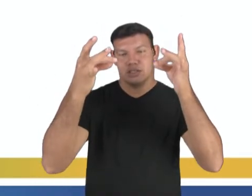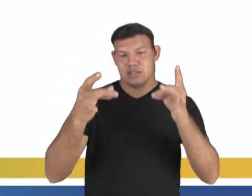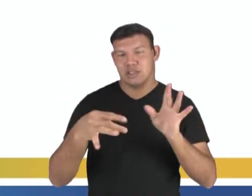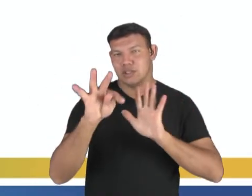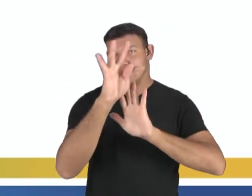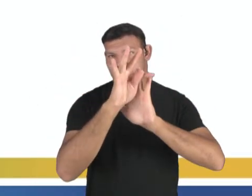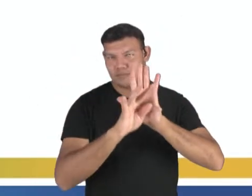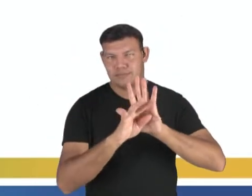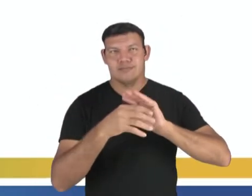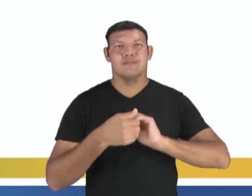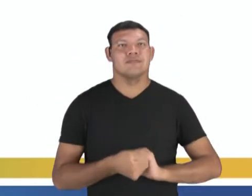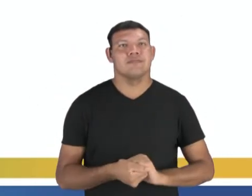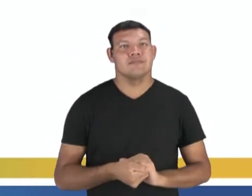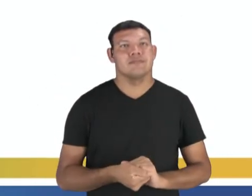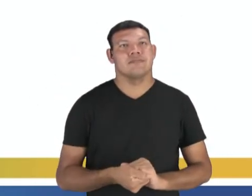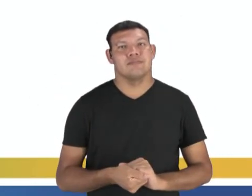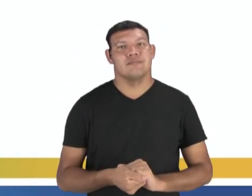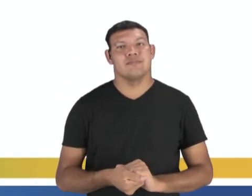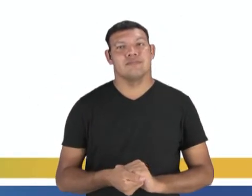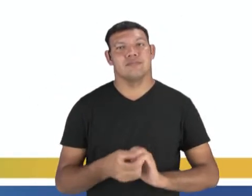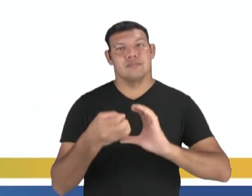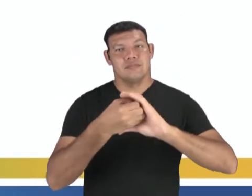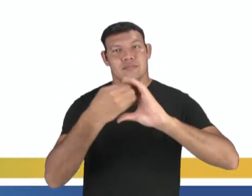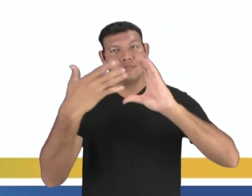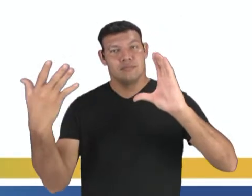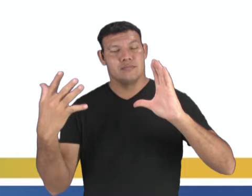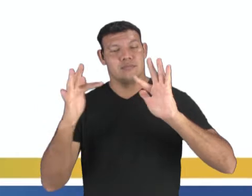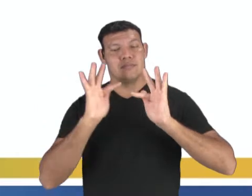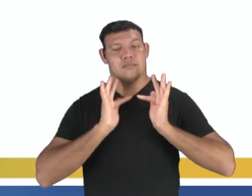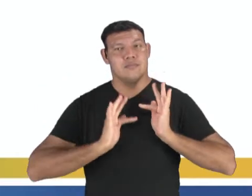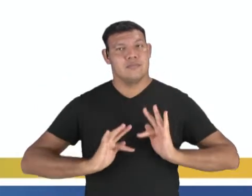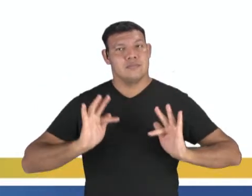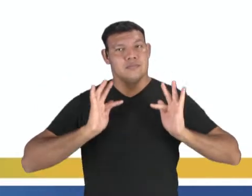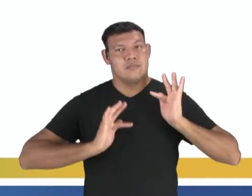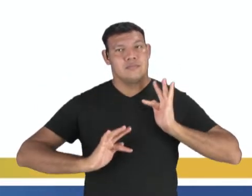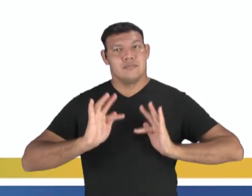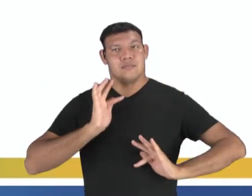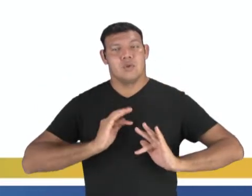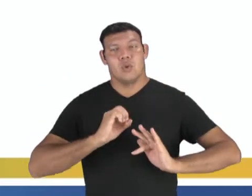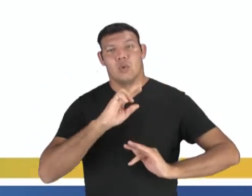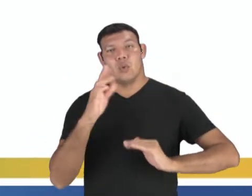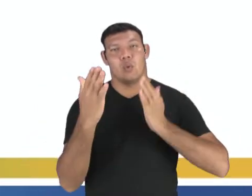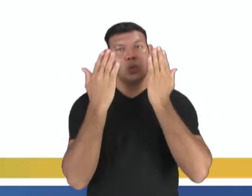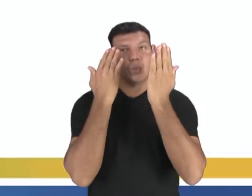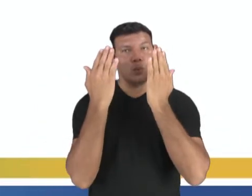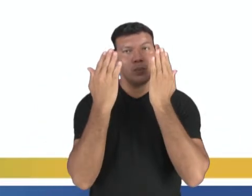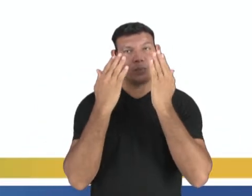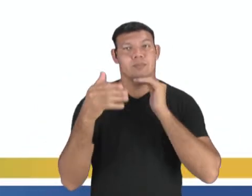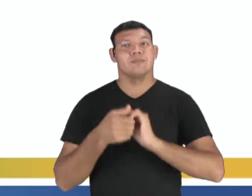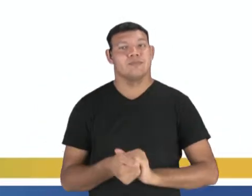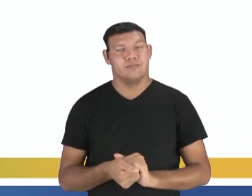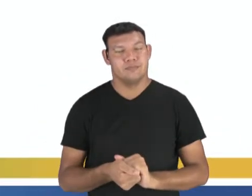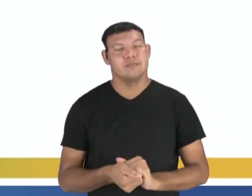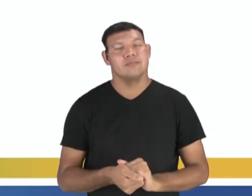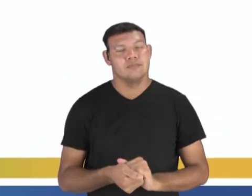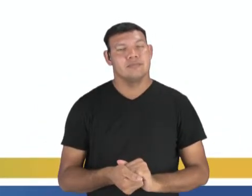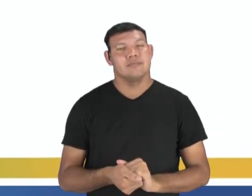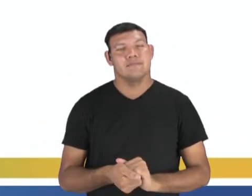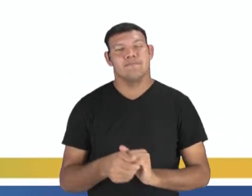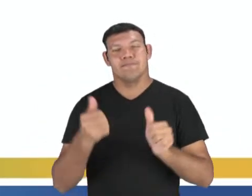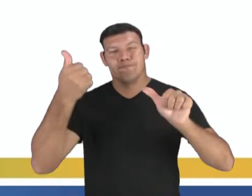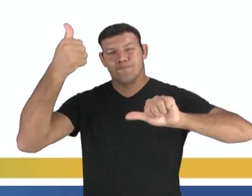textual. Desde as características físicas ou psicológicas do que se